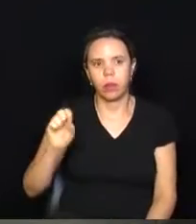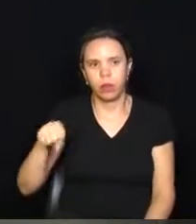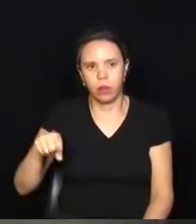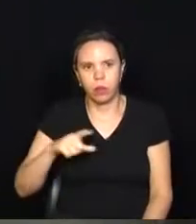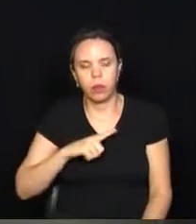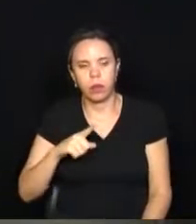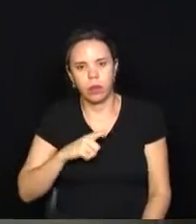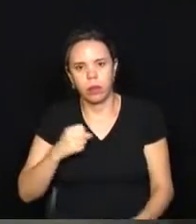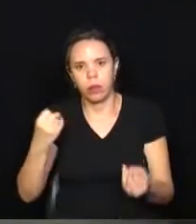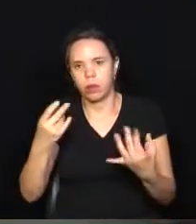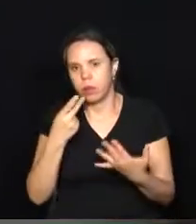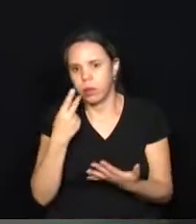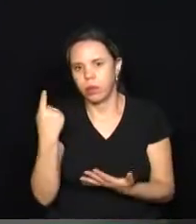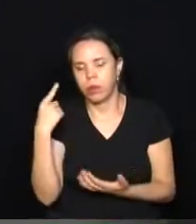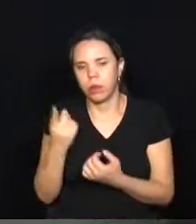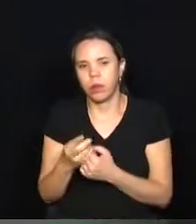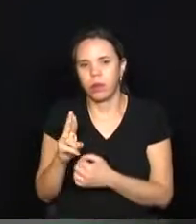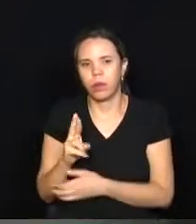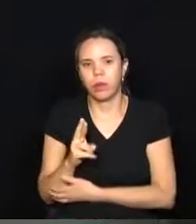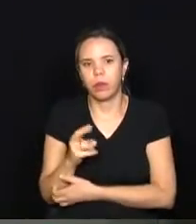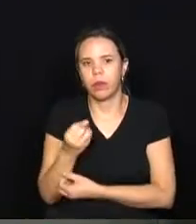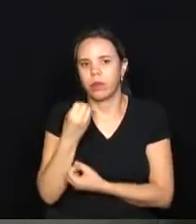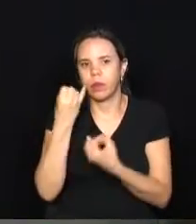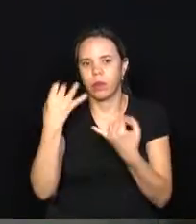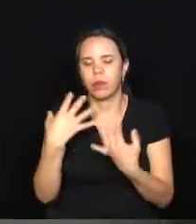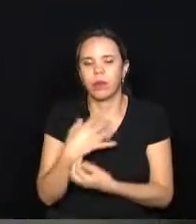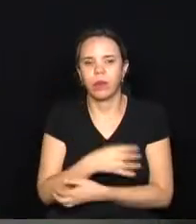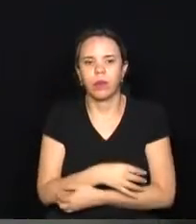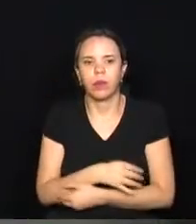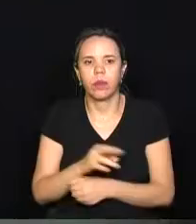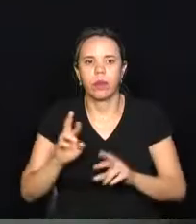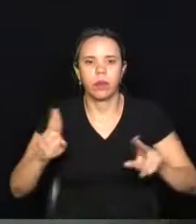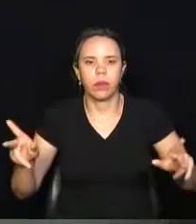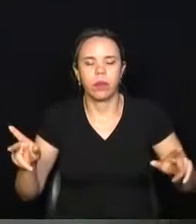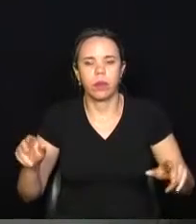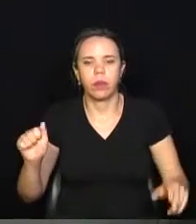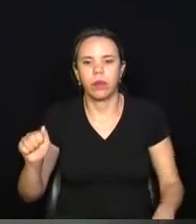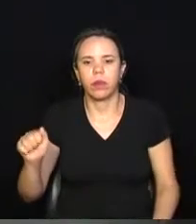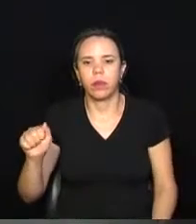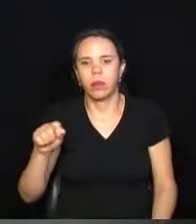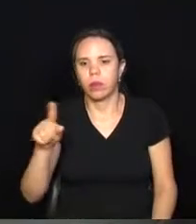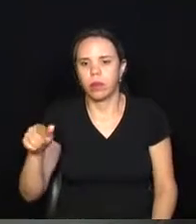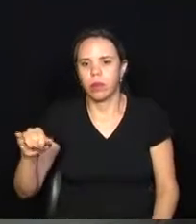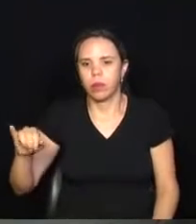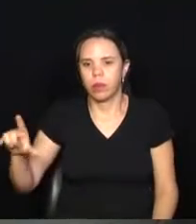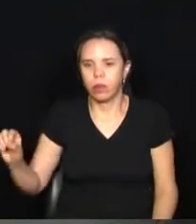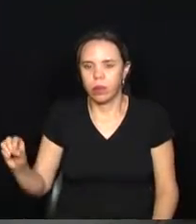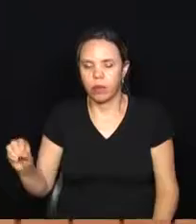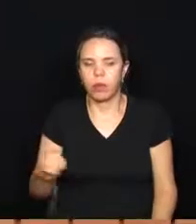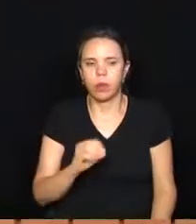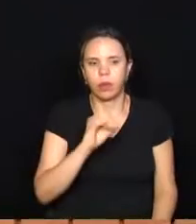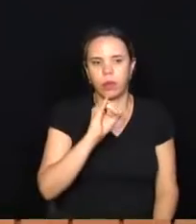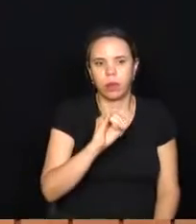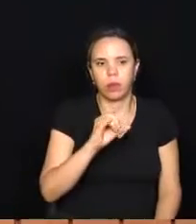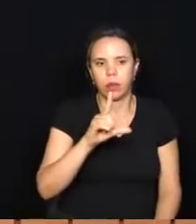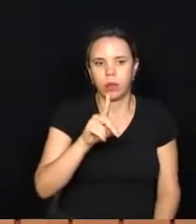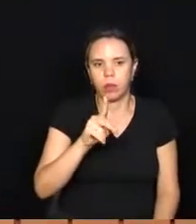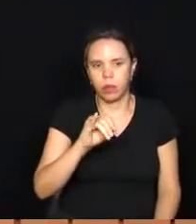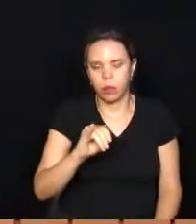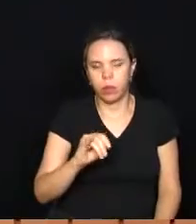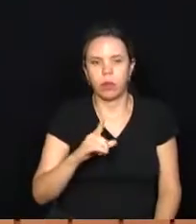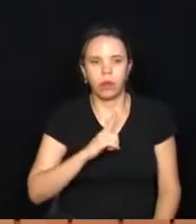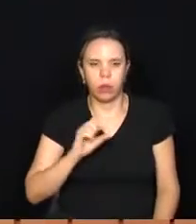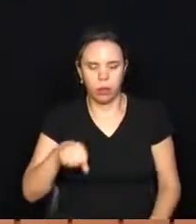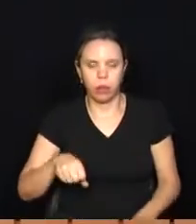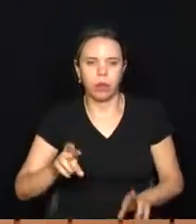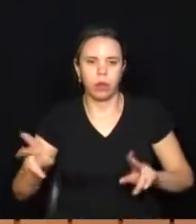nós comentamos, até o doutor Núncio comentou, a diferença do asilo e da ILPI. Existe, e sim, que